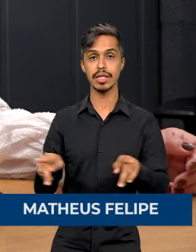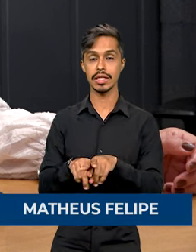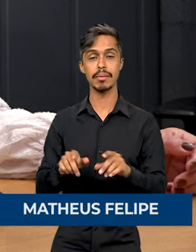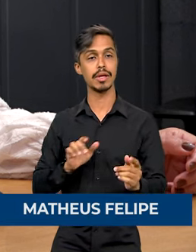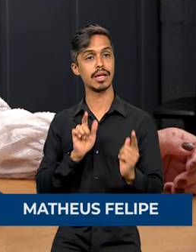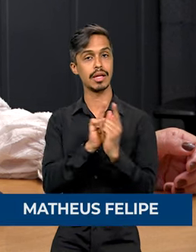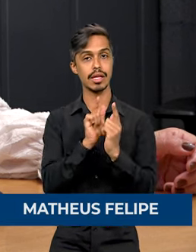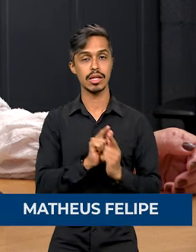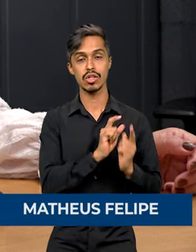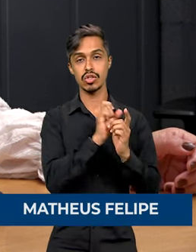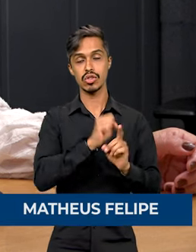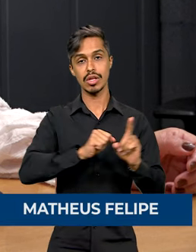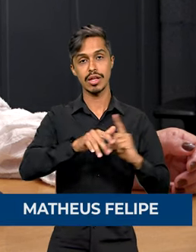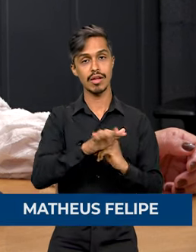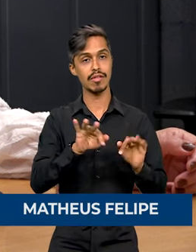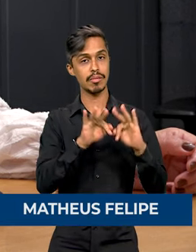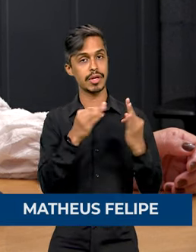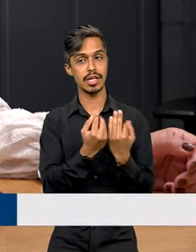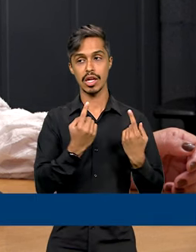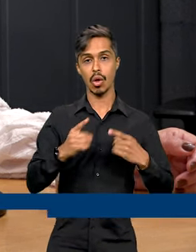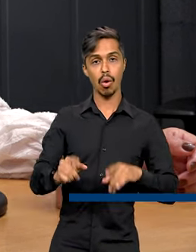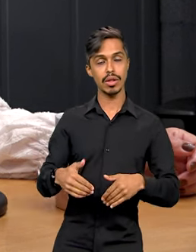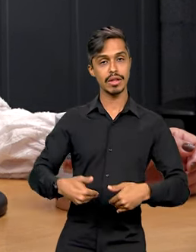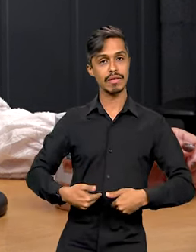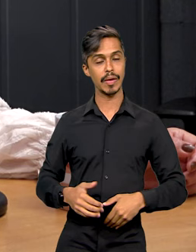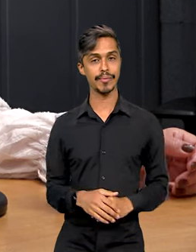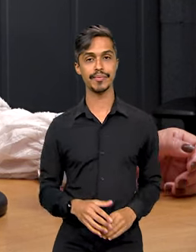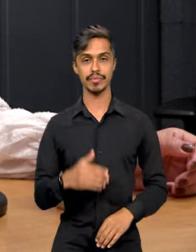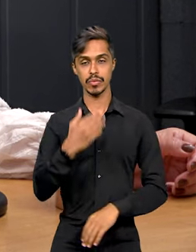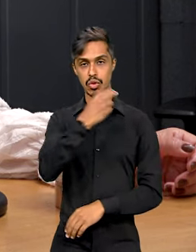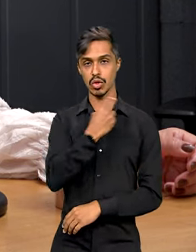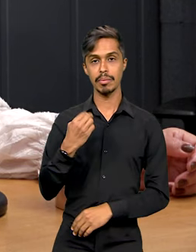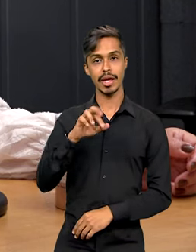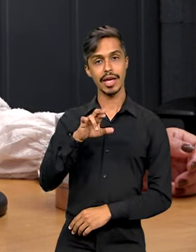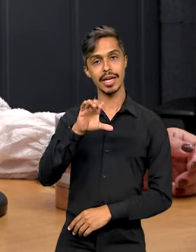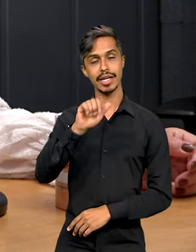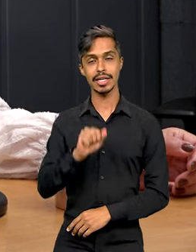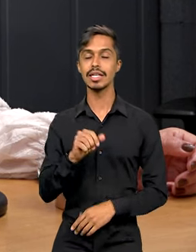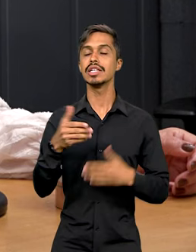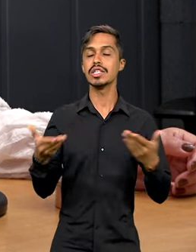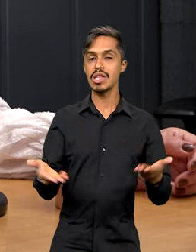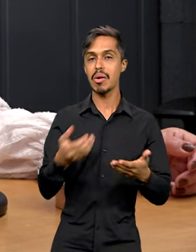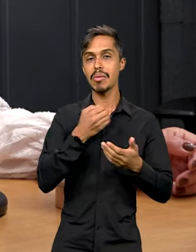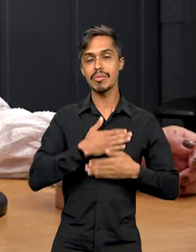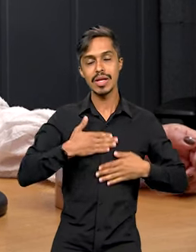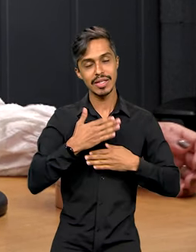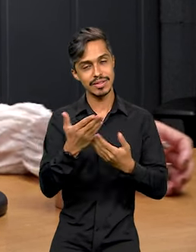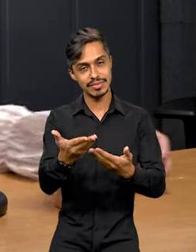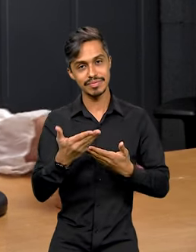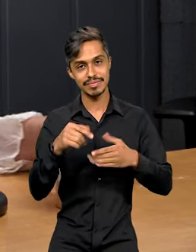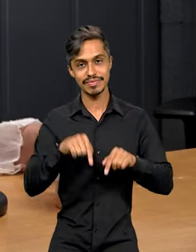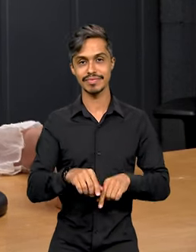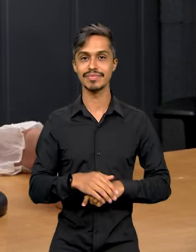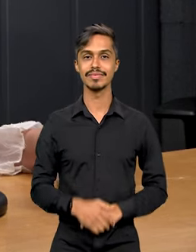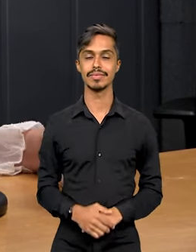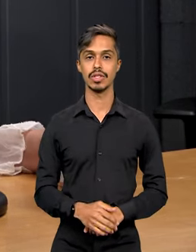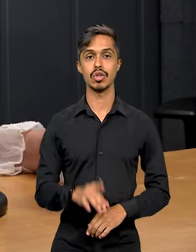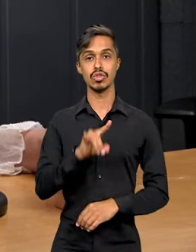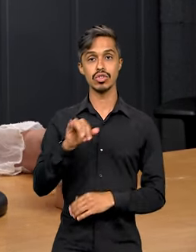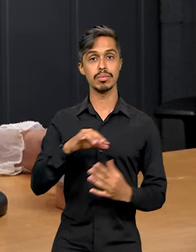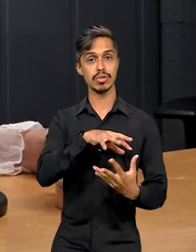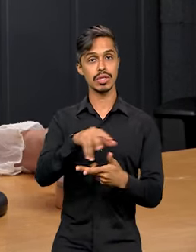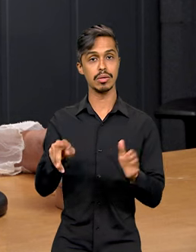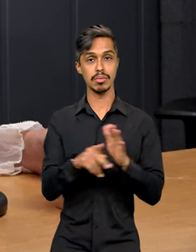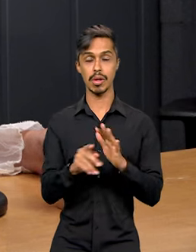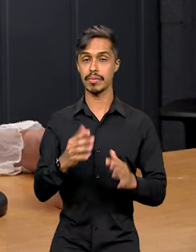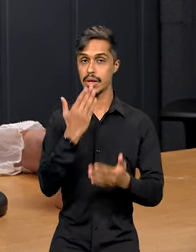e assistência social família e combate à fome meu nome é éca Braz e é um prazer tê-los aqui O Dia Mundial